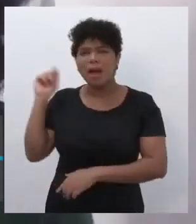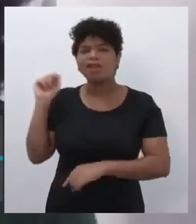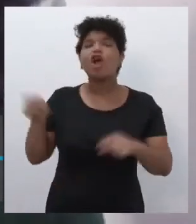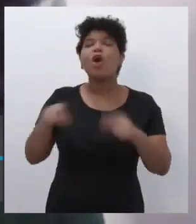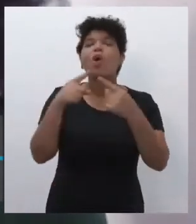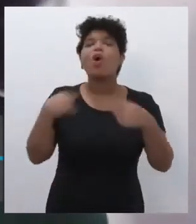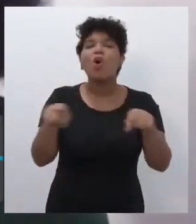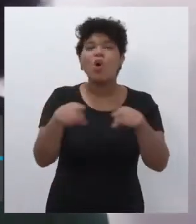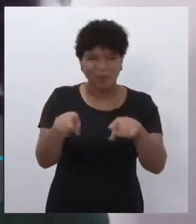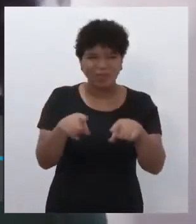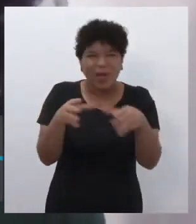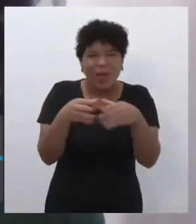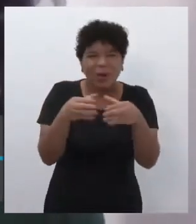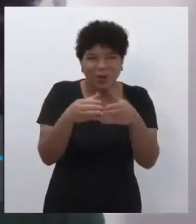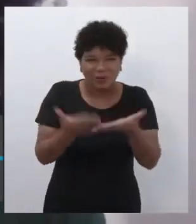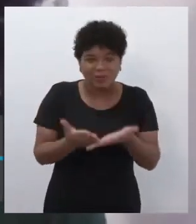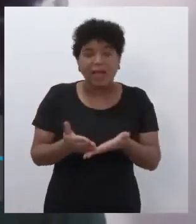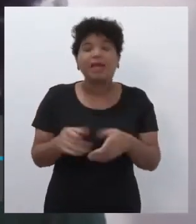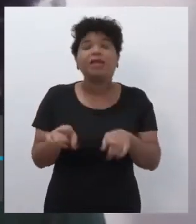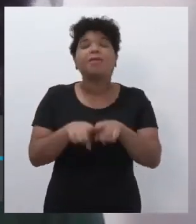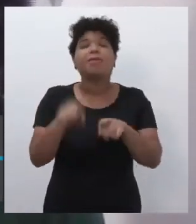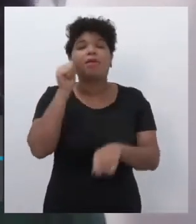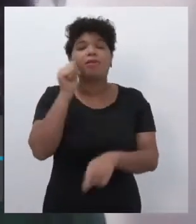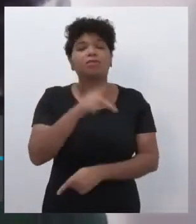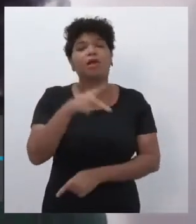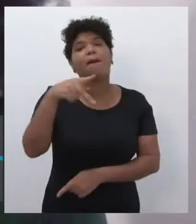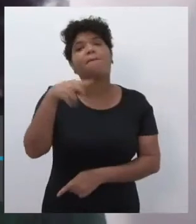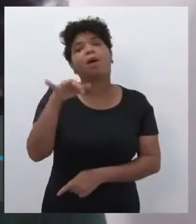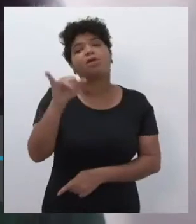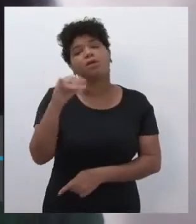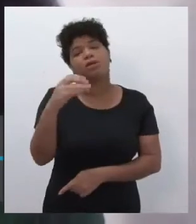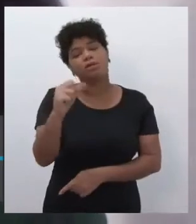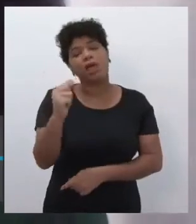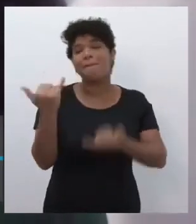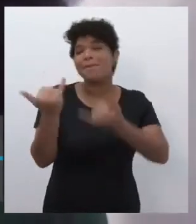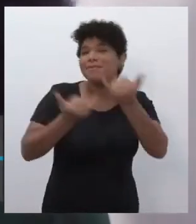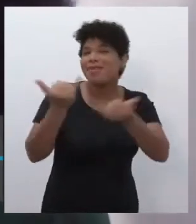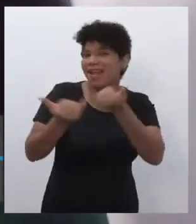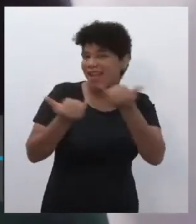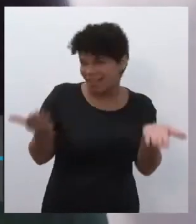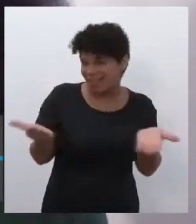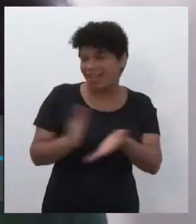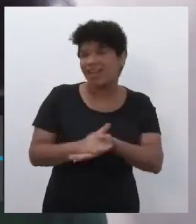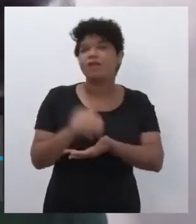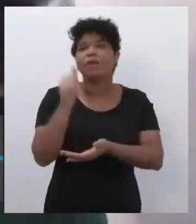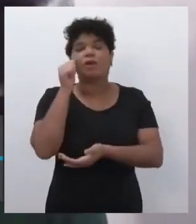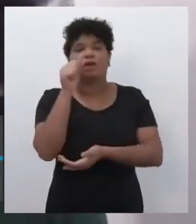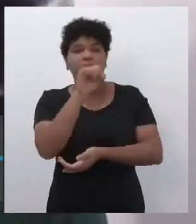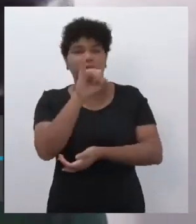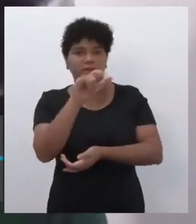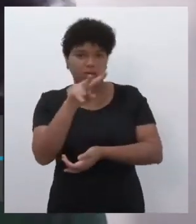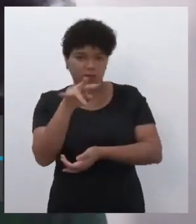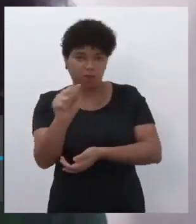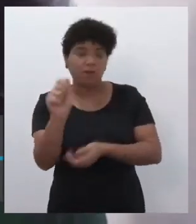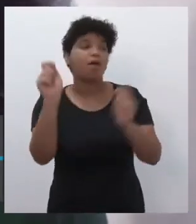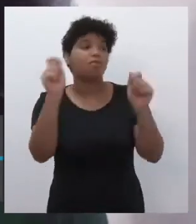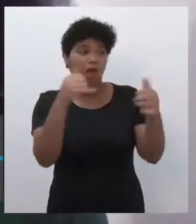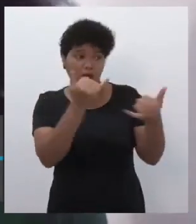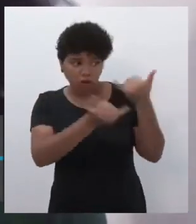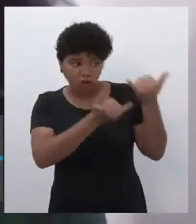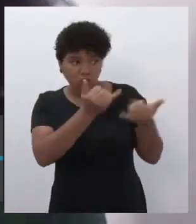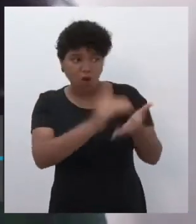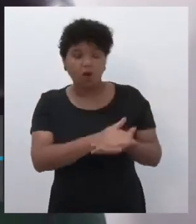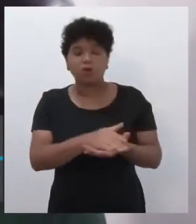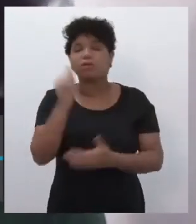sobre trabalhar com jogos e brincadeiras. A professora Silvia trabalhar com jogos. Ana Paula usando objetos